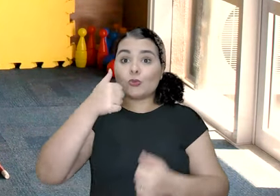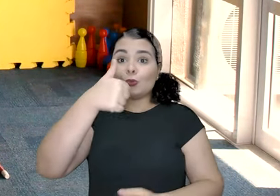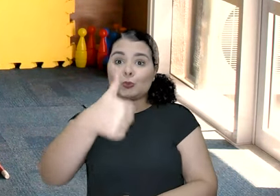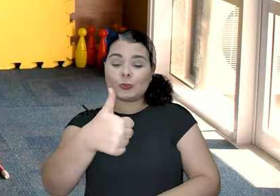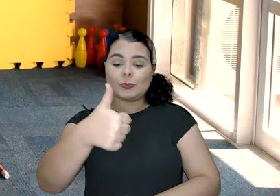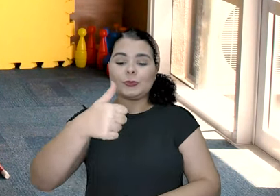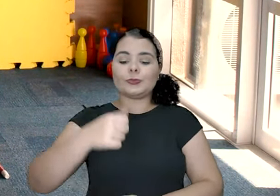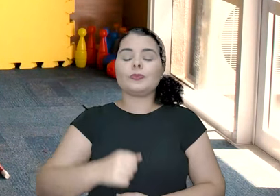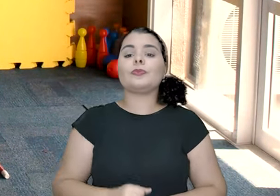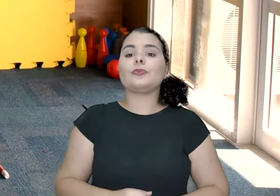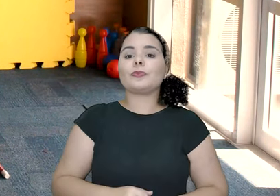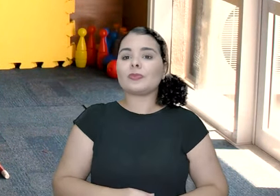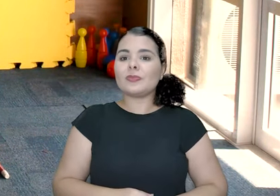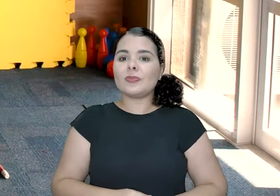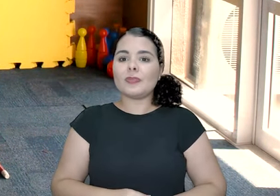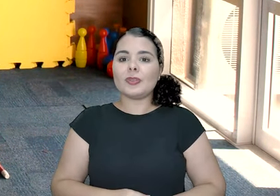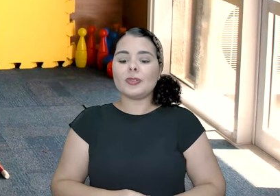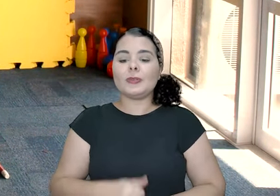1,